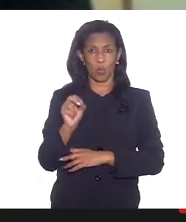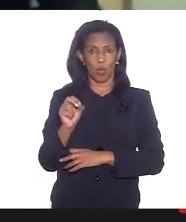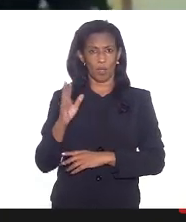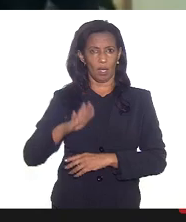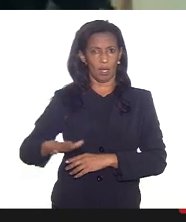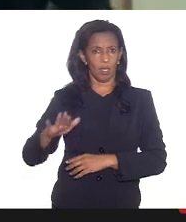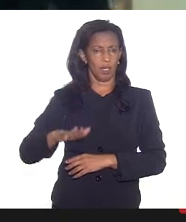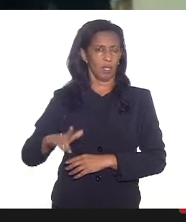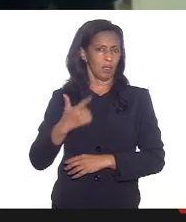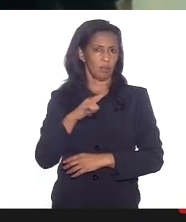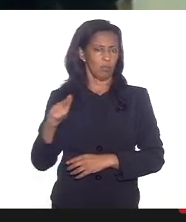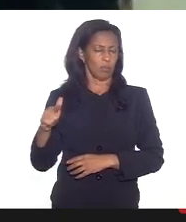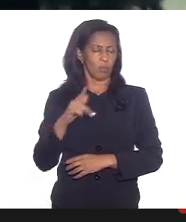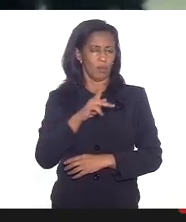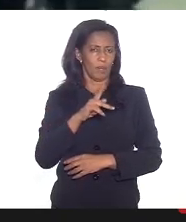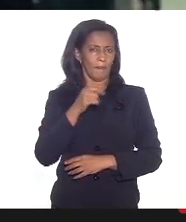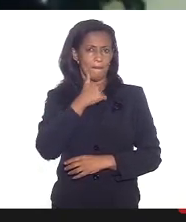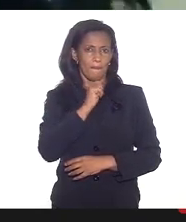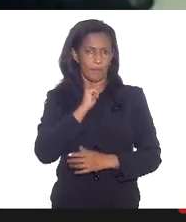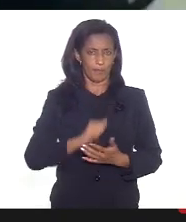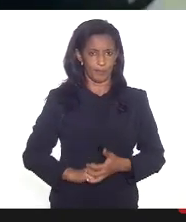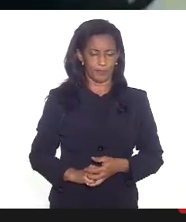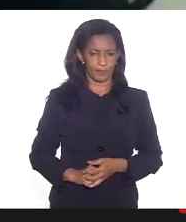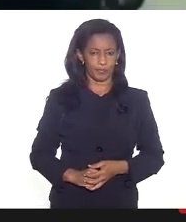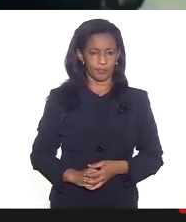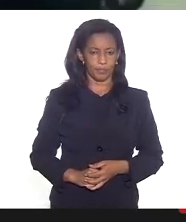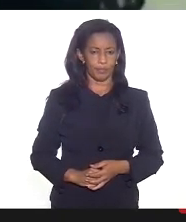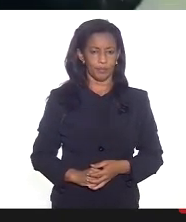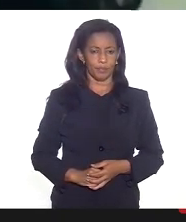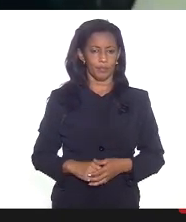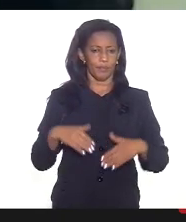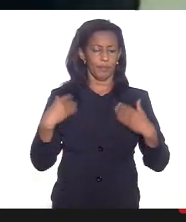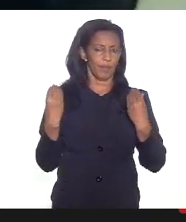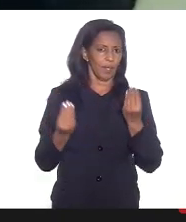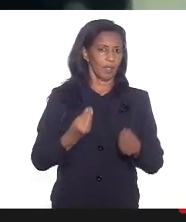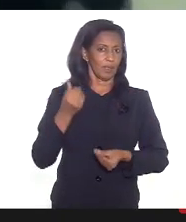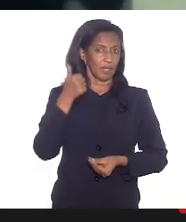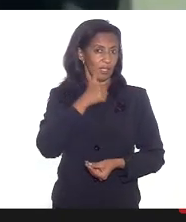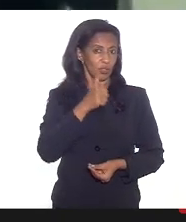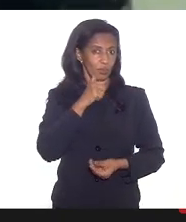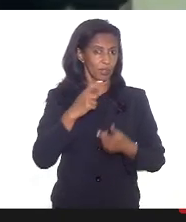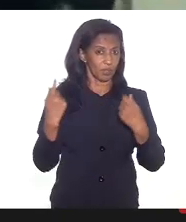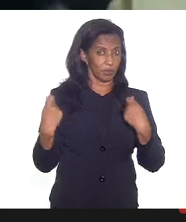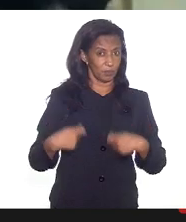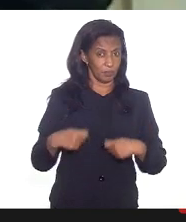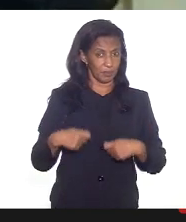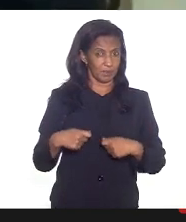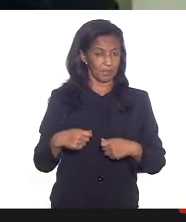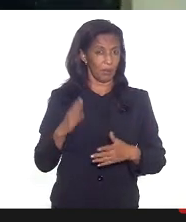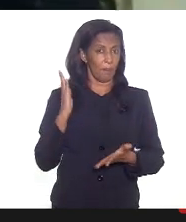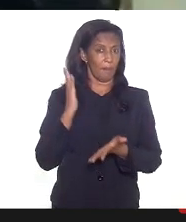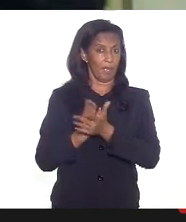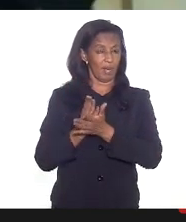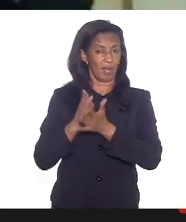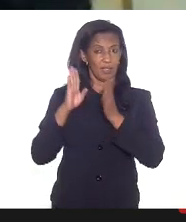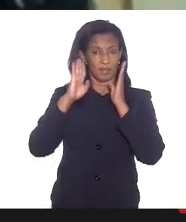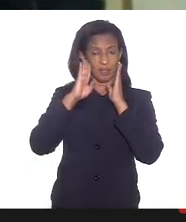é esse desastre que tem que parar e as mulheres tem que deixar de ser vítima